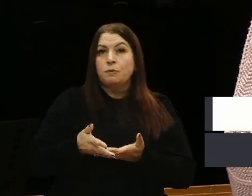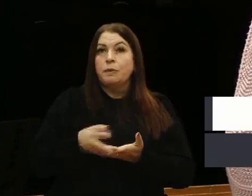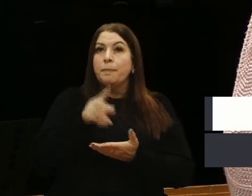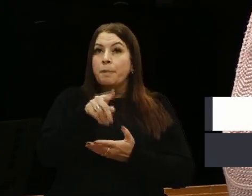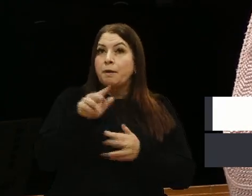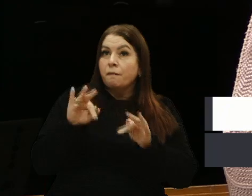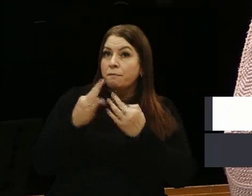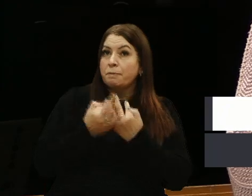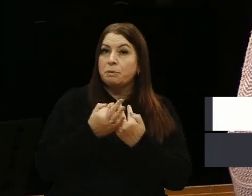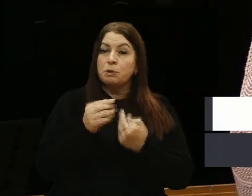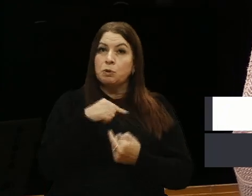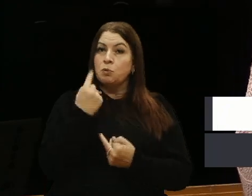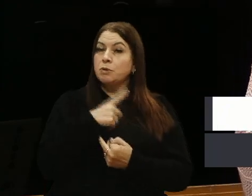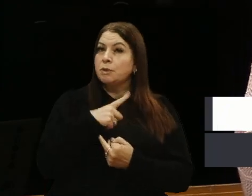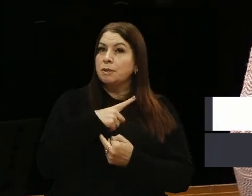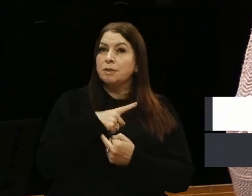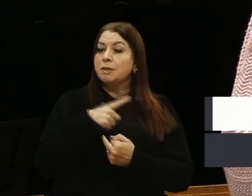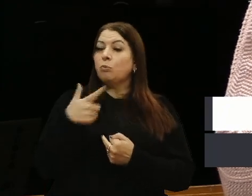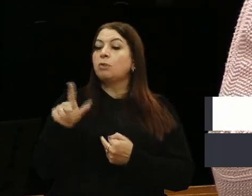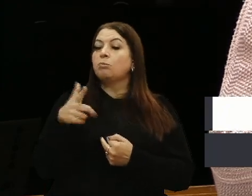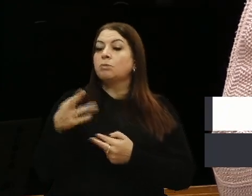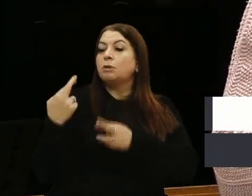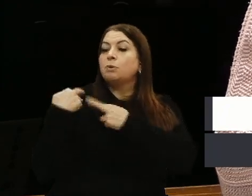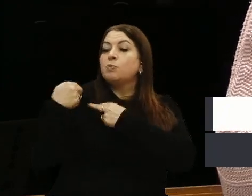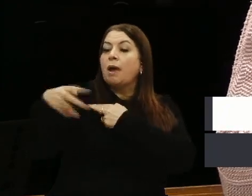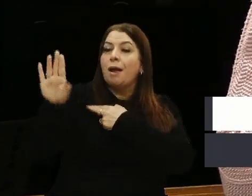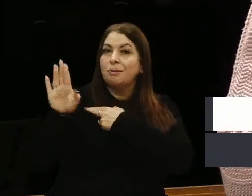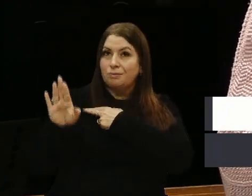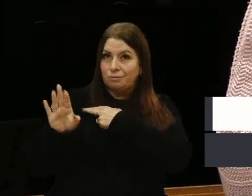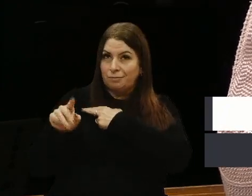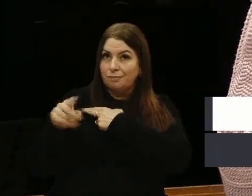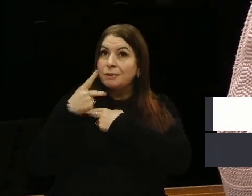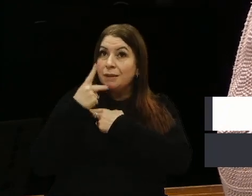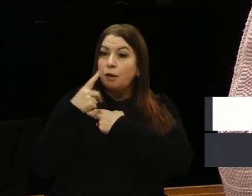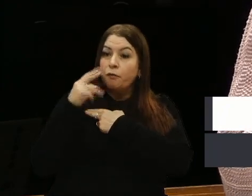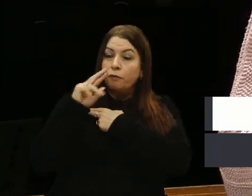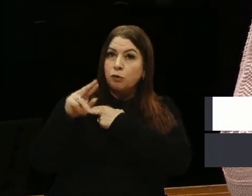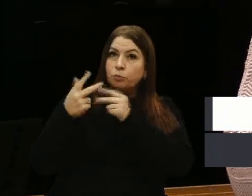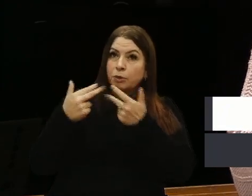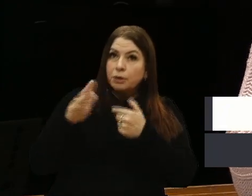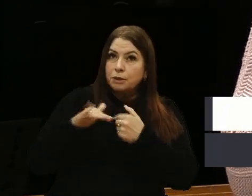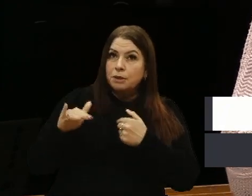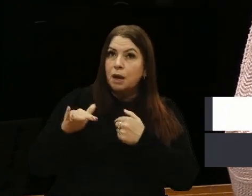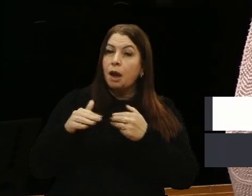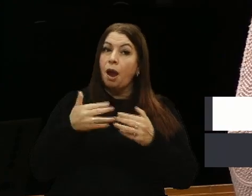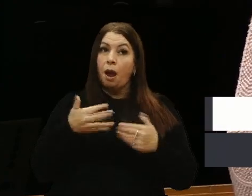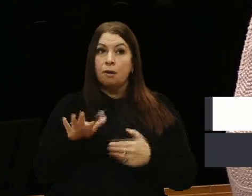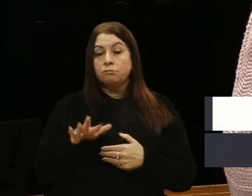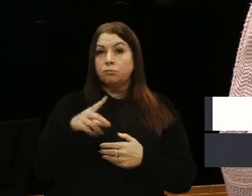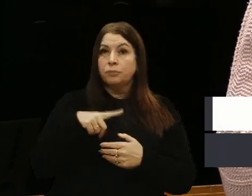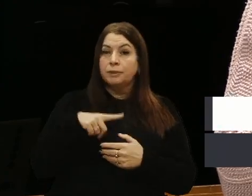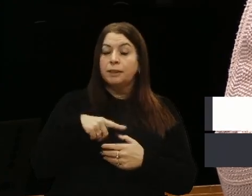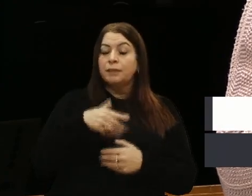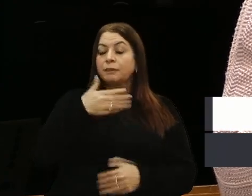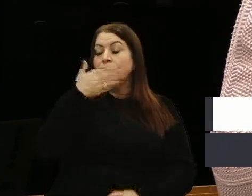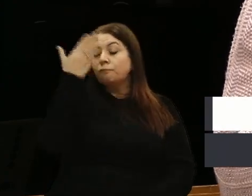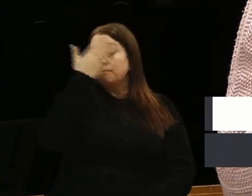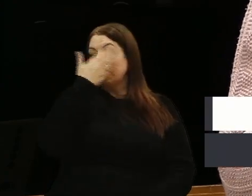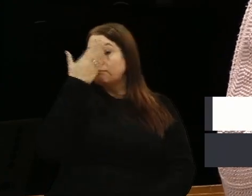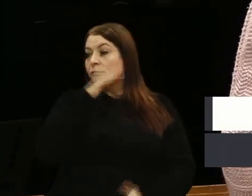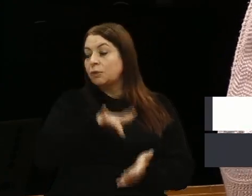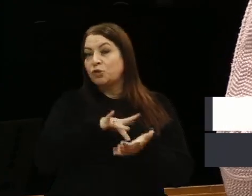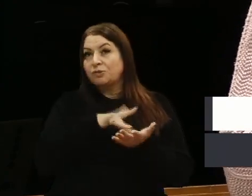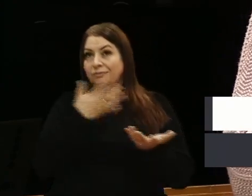para a família, nós estamos desresponsabilizando e dizendo que, se eu vejo algo com uma criança, talvez eu tenha que fechar os olhos, porque